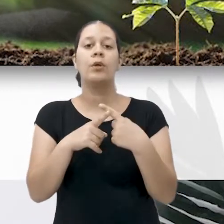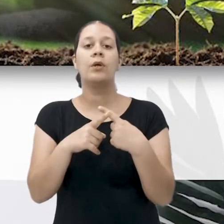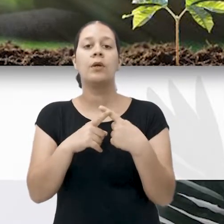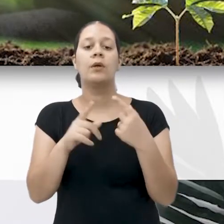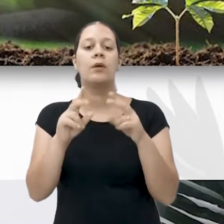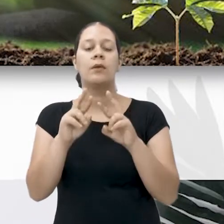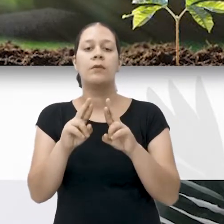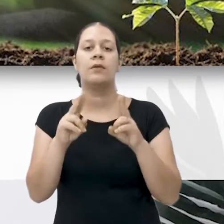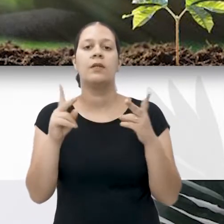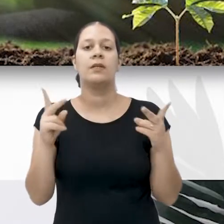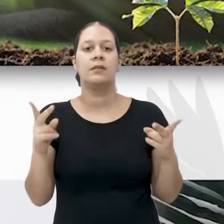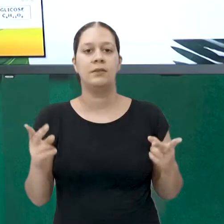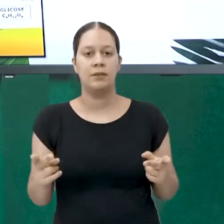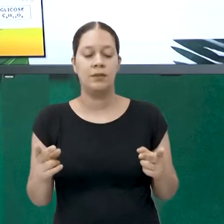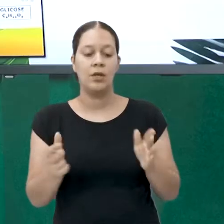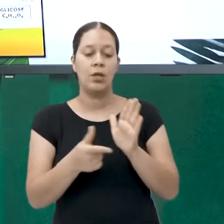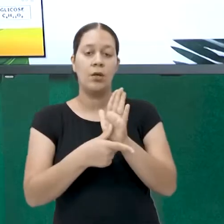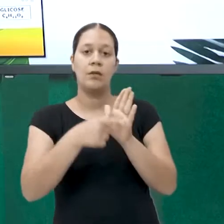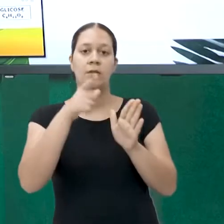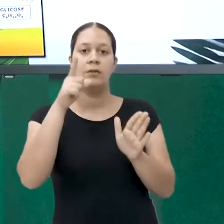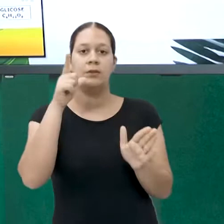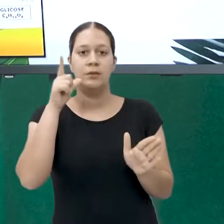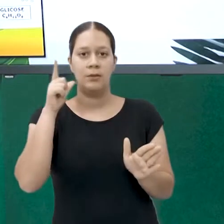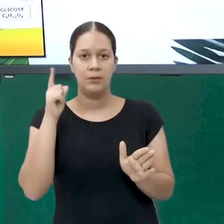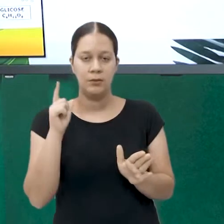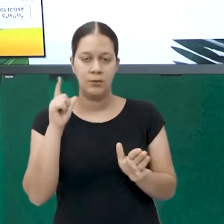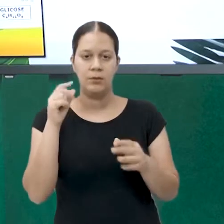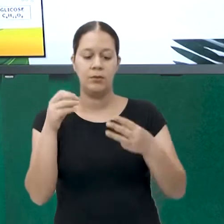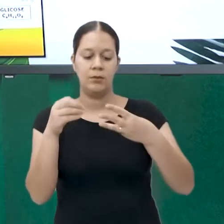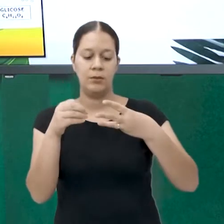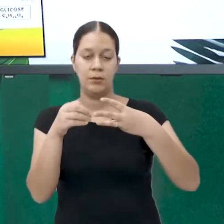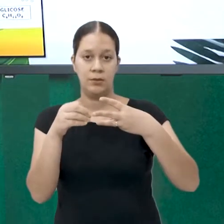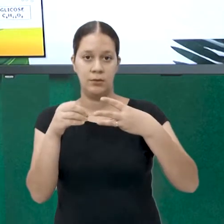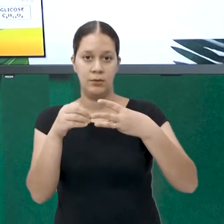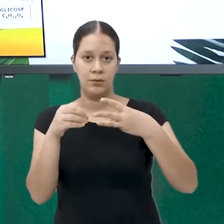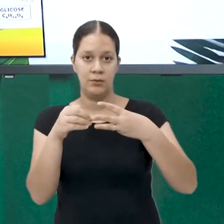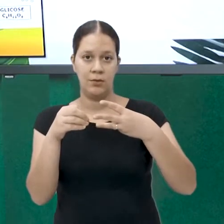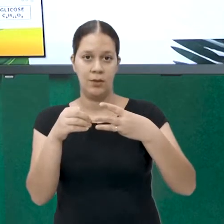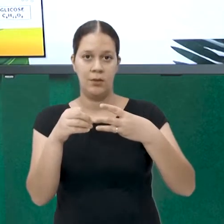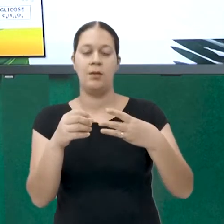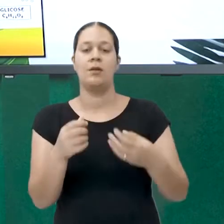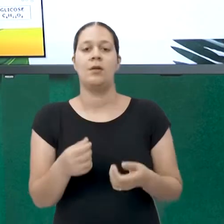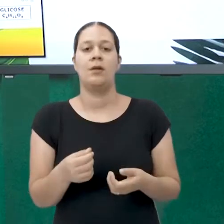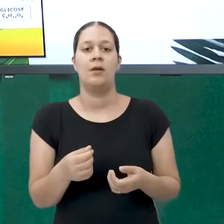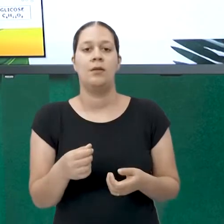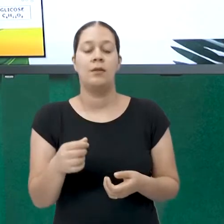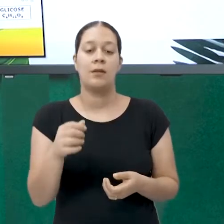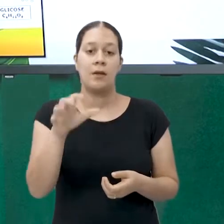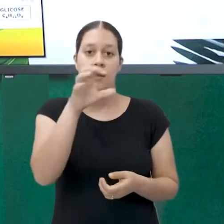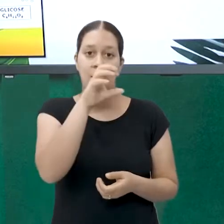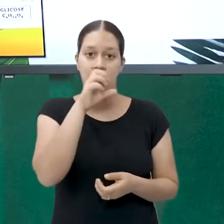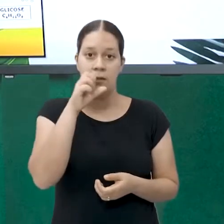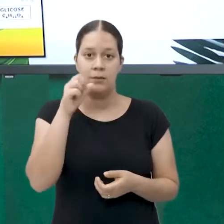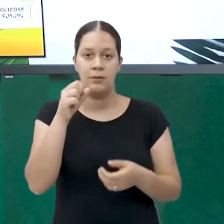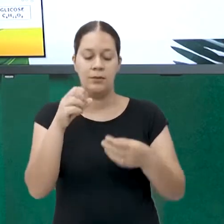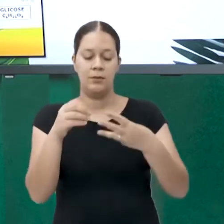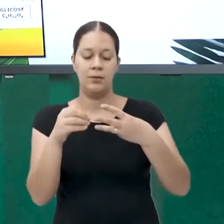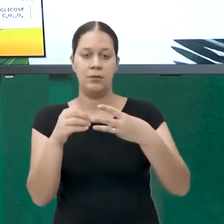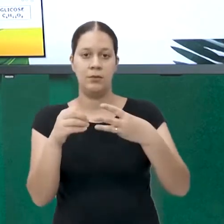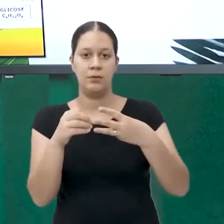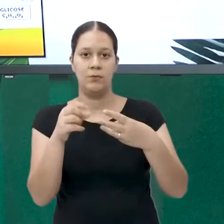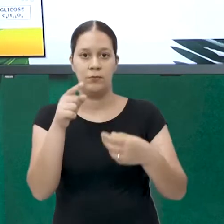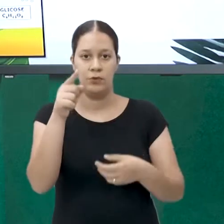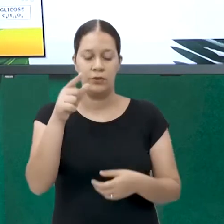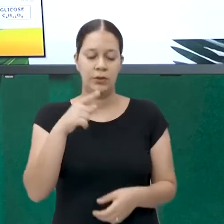Luz solar em ATP. Tudo bem? A diferença vai recair